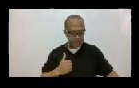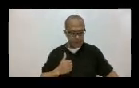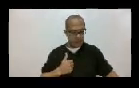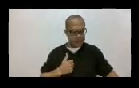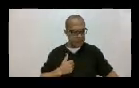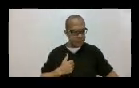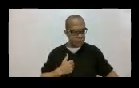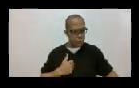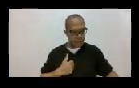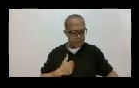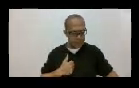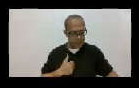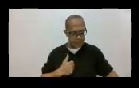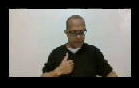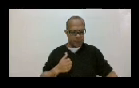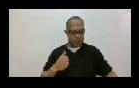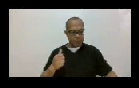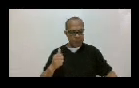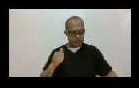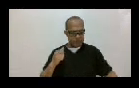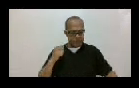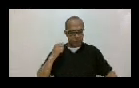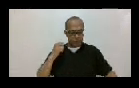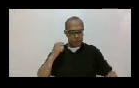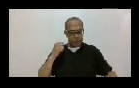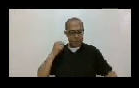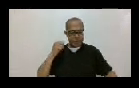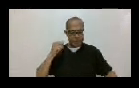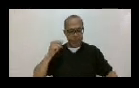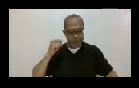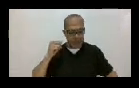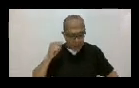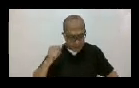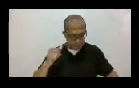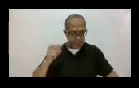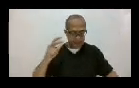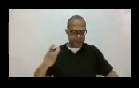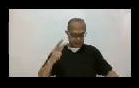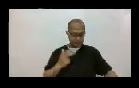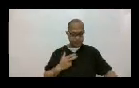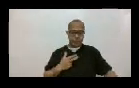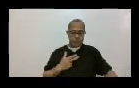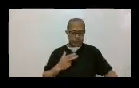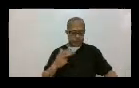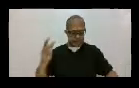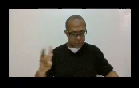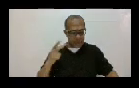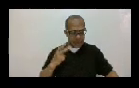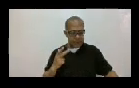a europa é o que estamos estudando aqui nós temos o que mais a áfrica